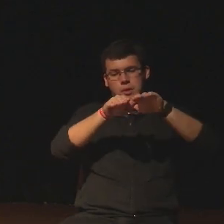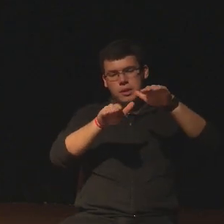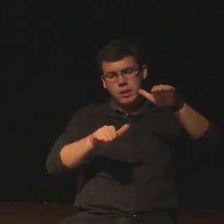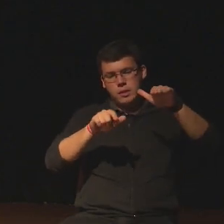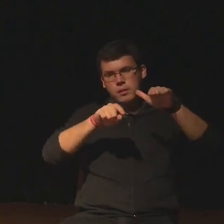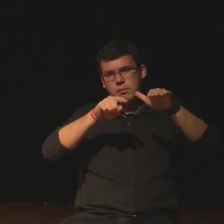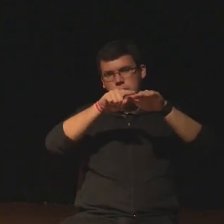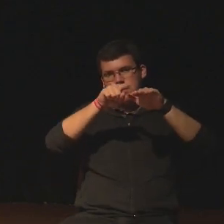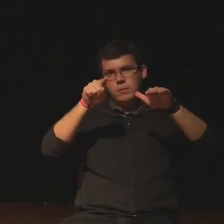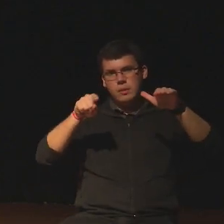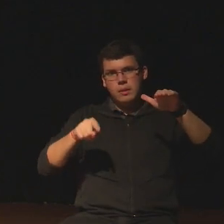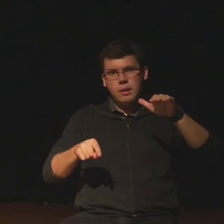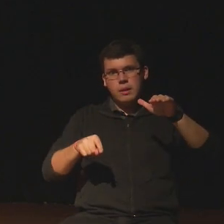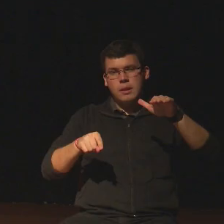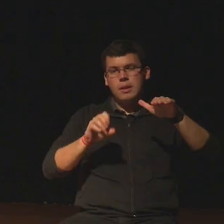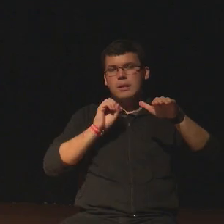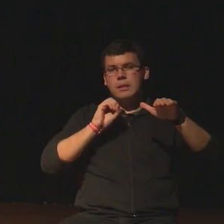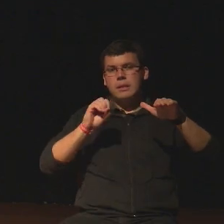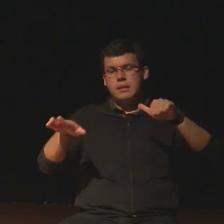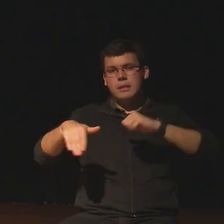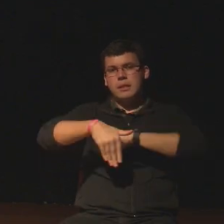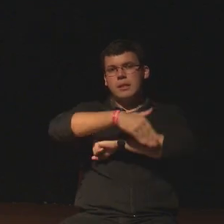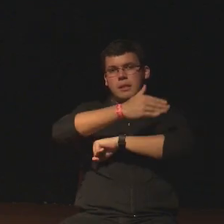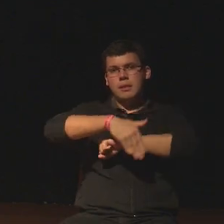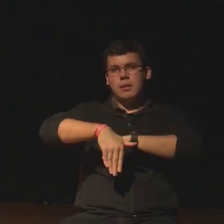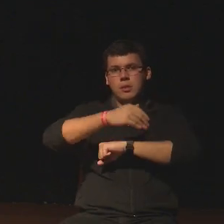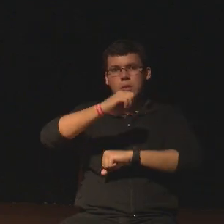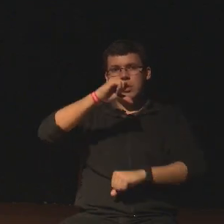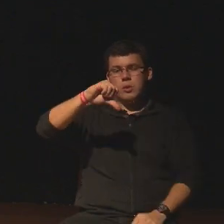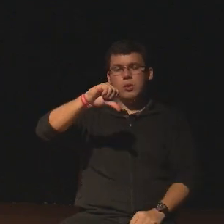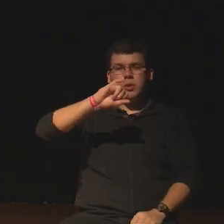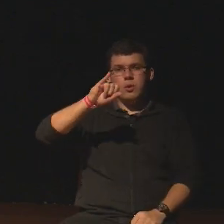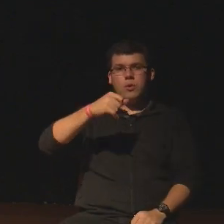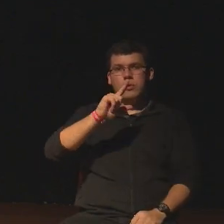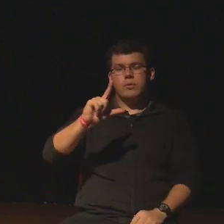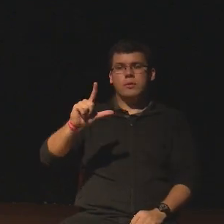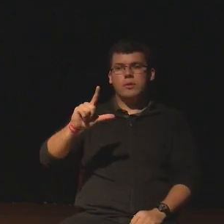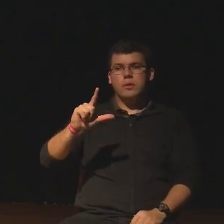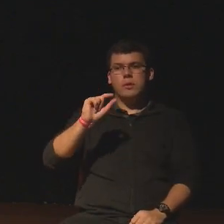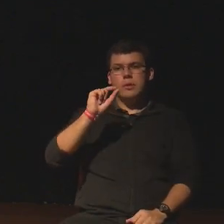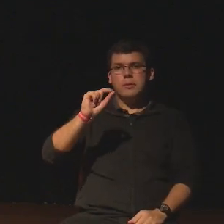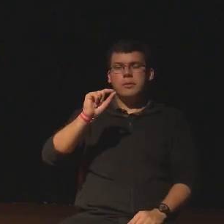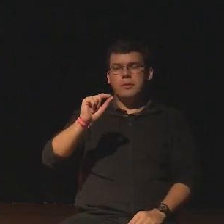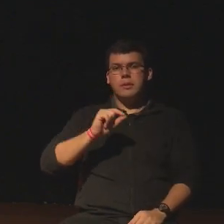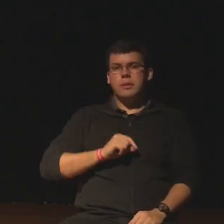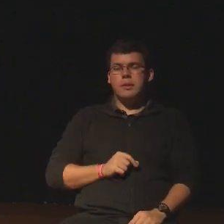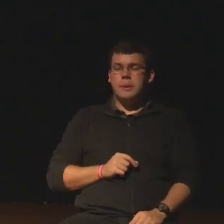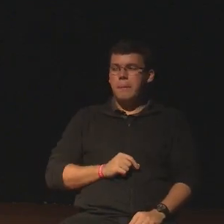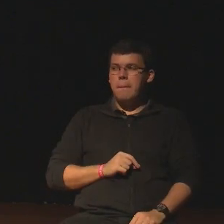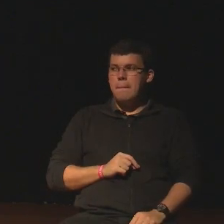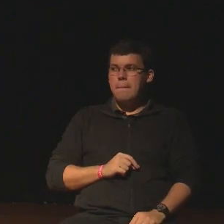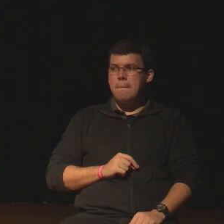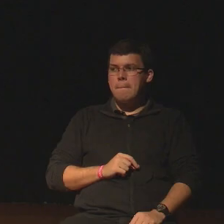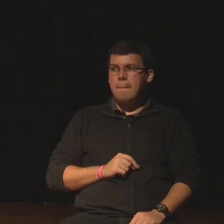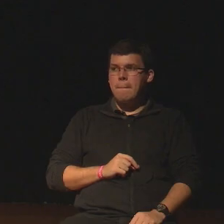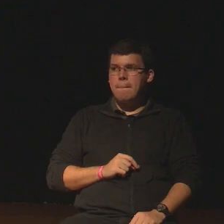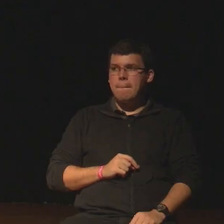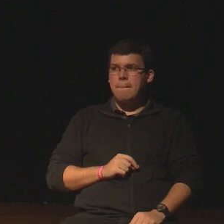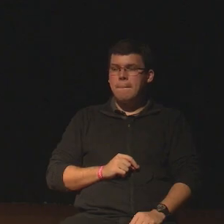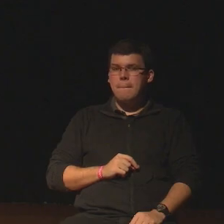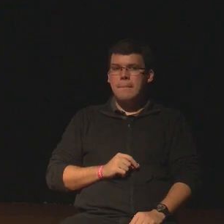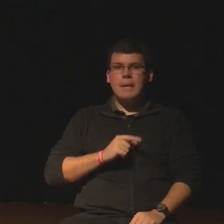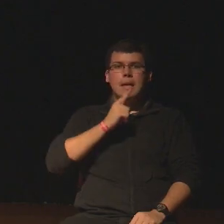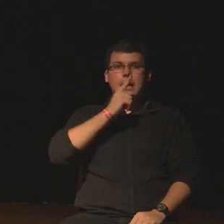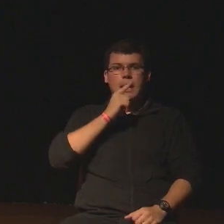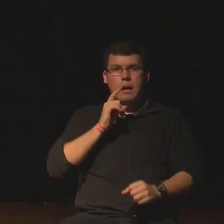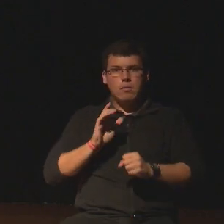na saída da Avenida 9 de Julho, de retenção, que, inclusive, eles estão com consulta